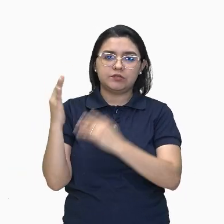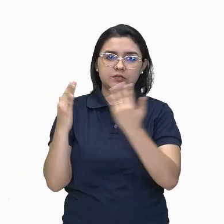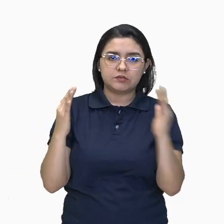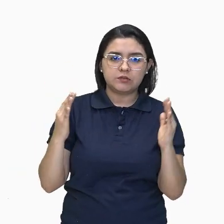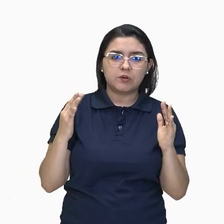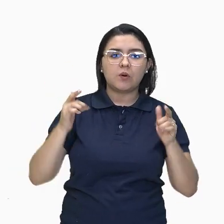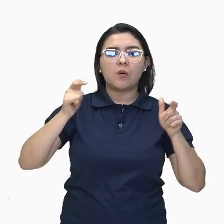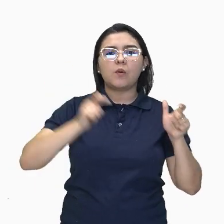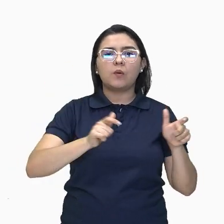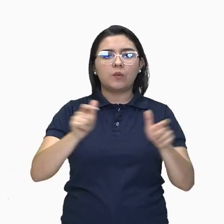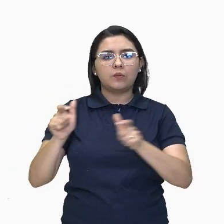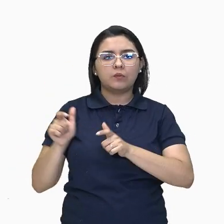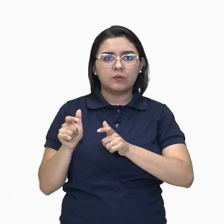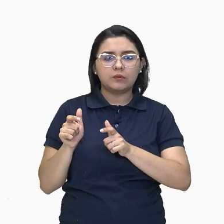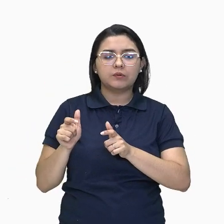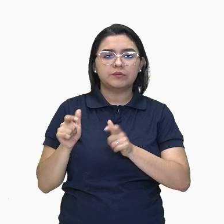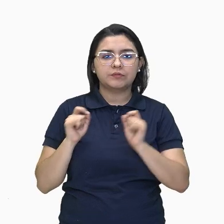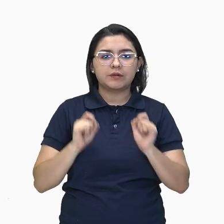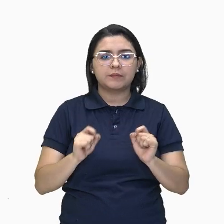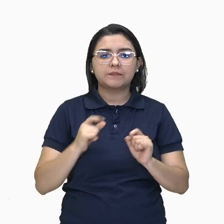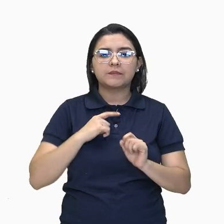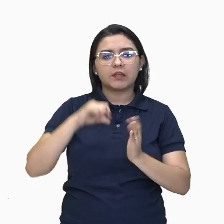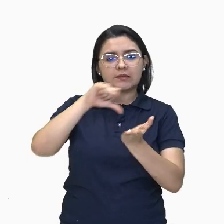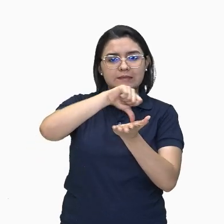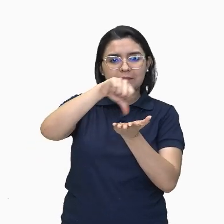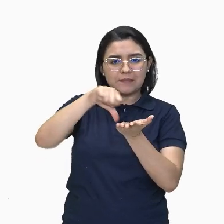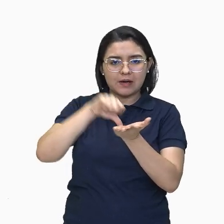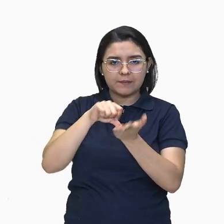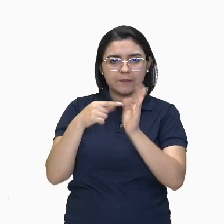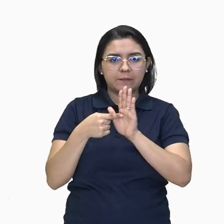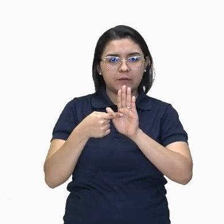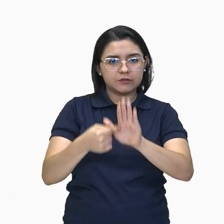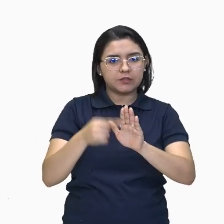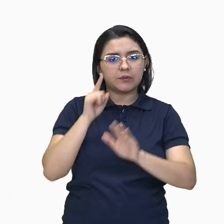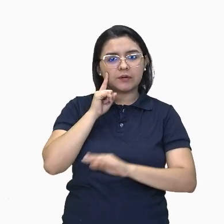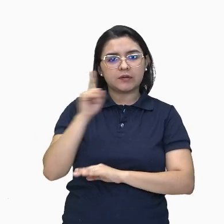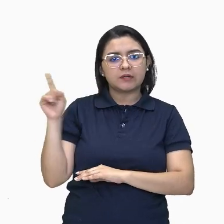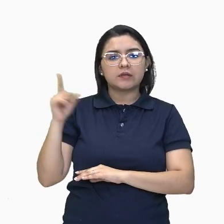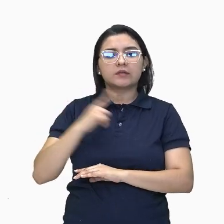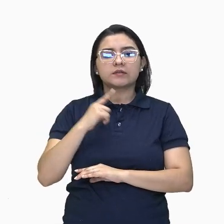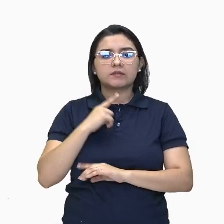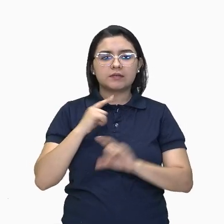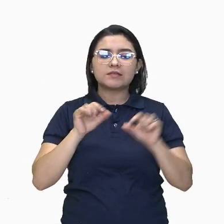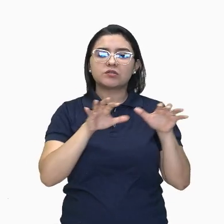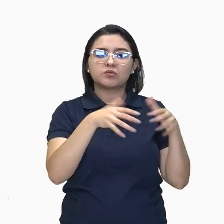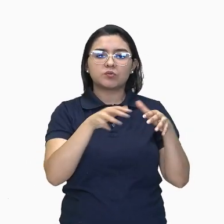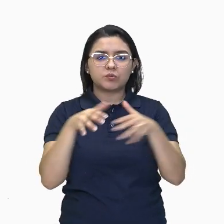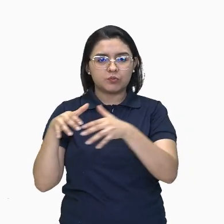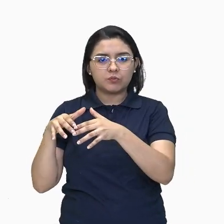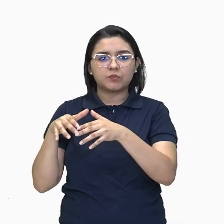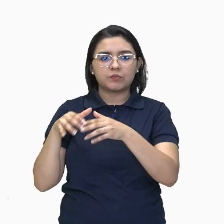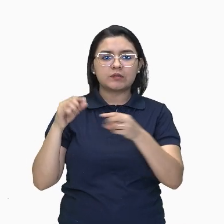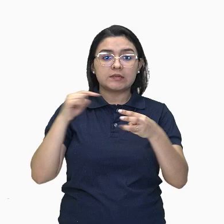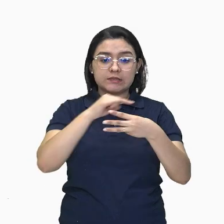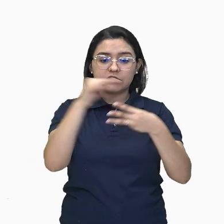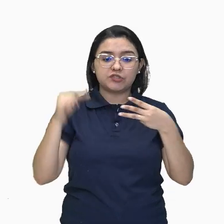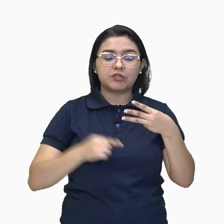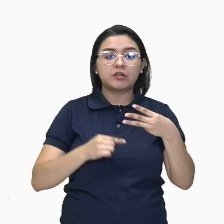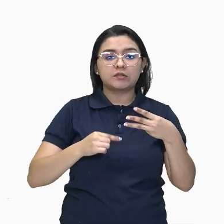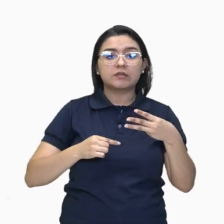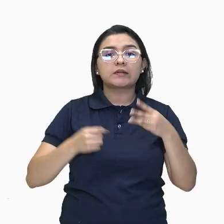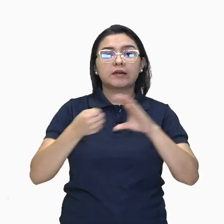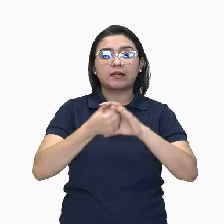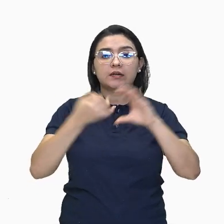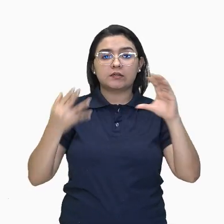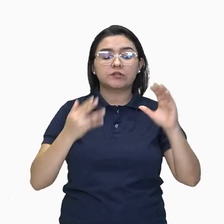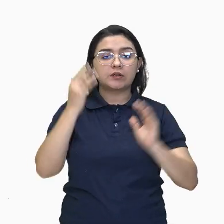onde nós temos aí, nesse mapinha, a presença dessa classificação, dessas características do